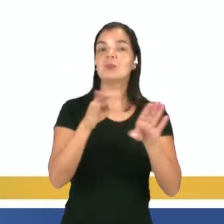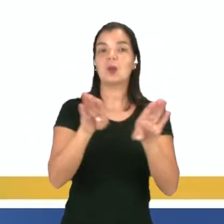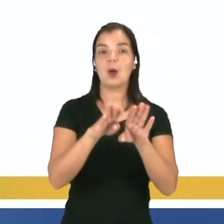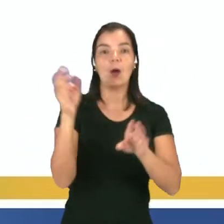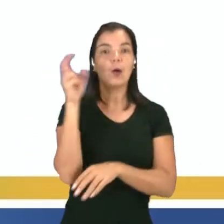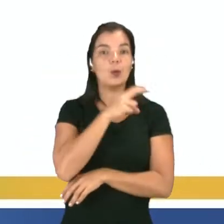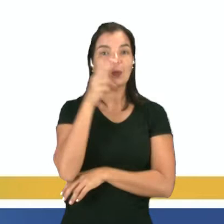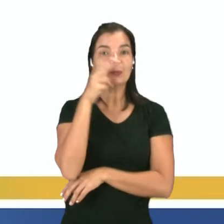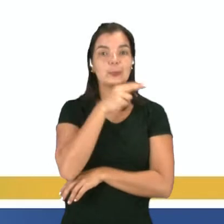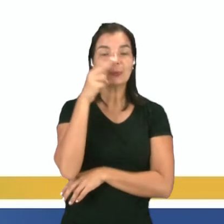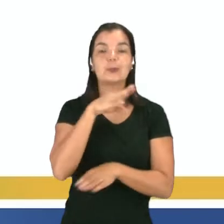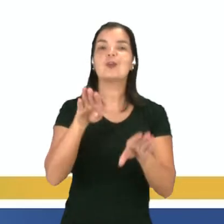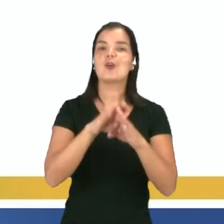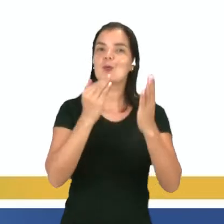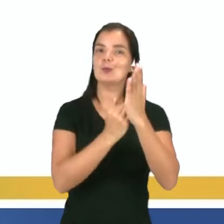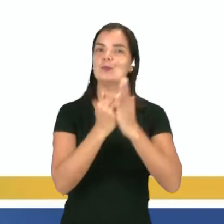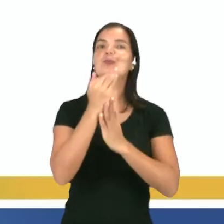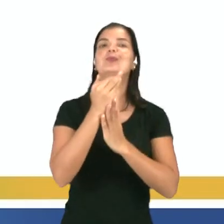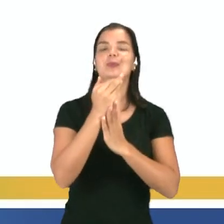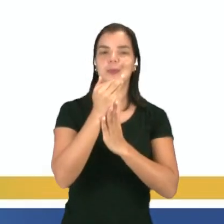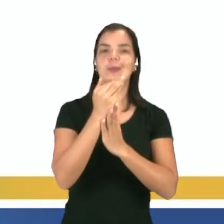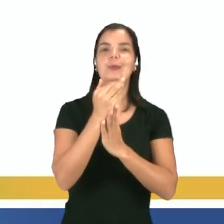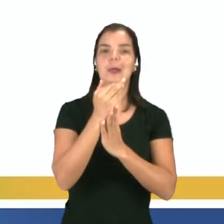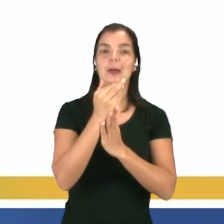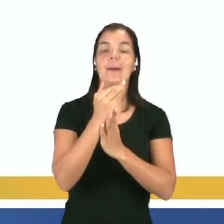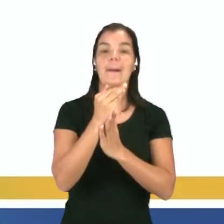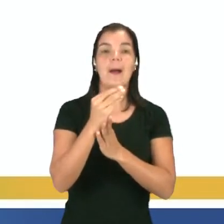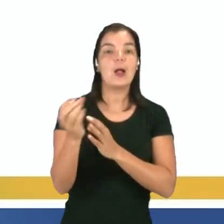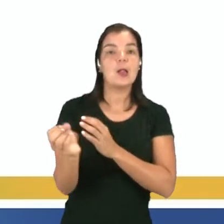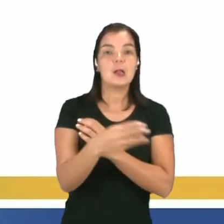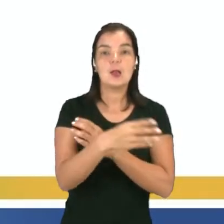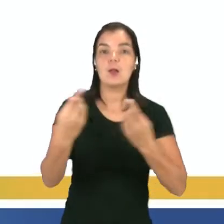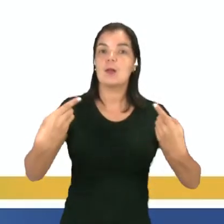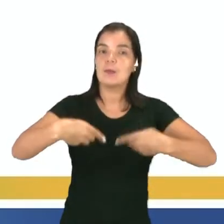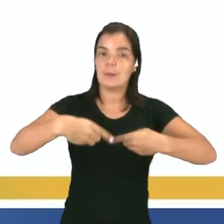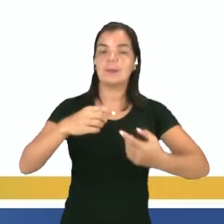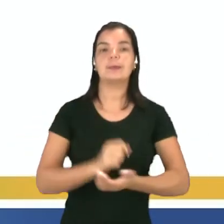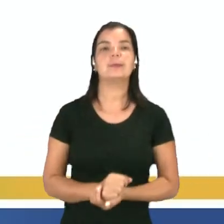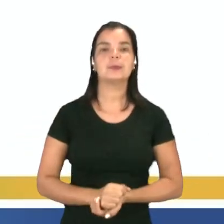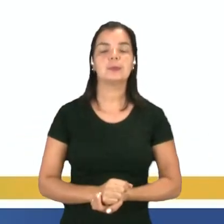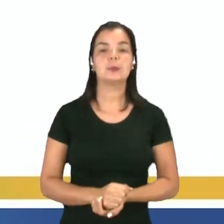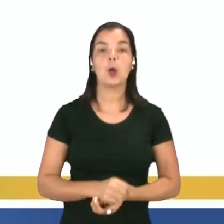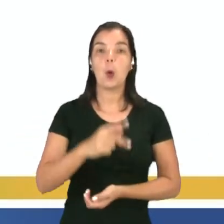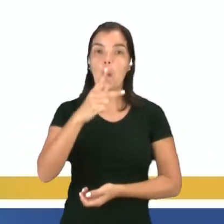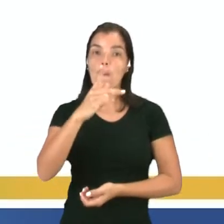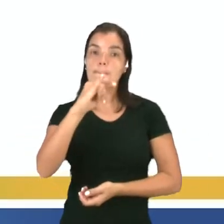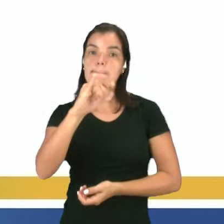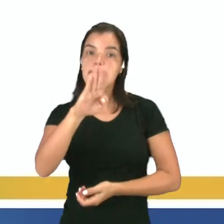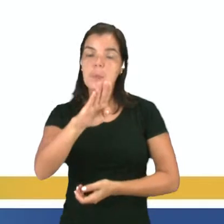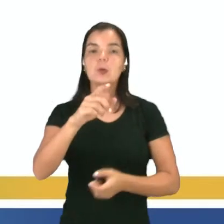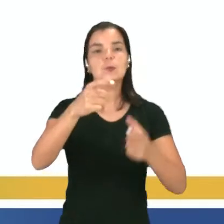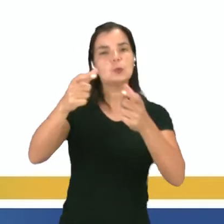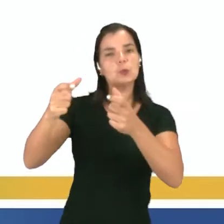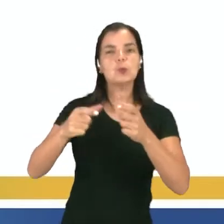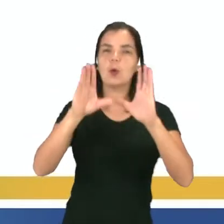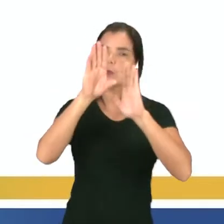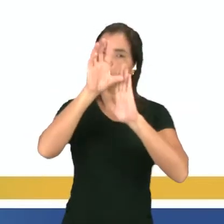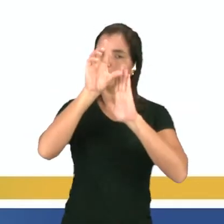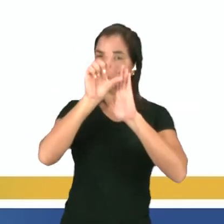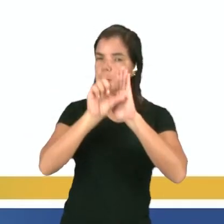urgência de reacender o crescimento em meio a novos desafios. O PIB per capita da região